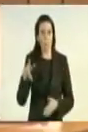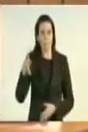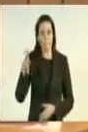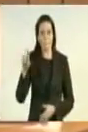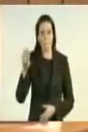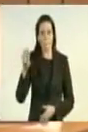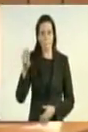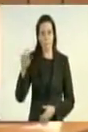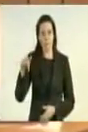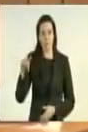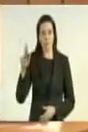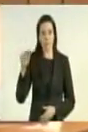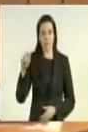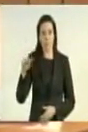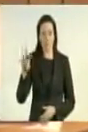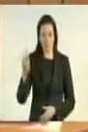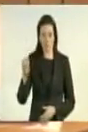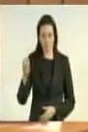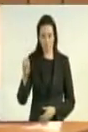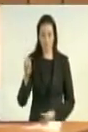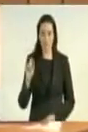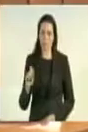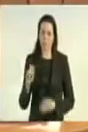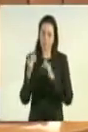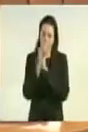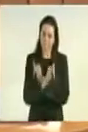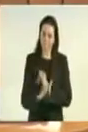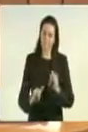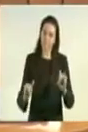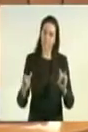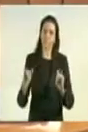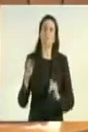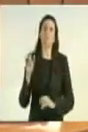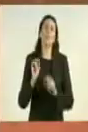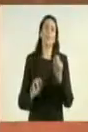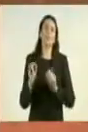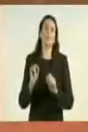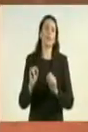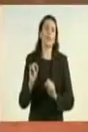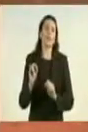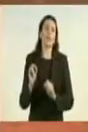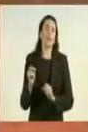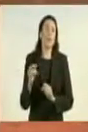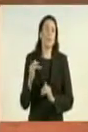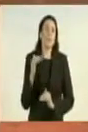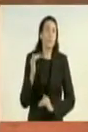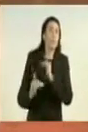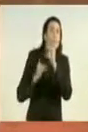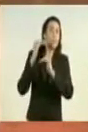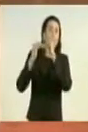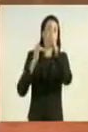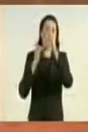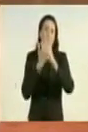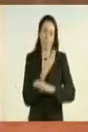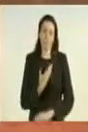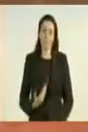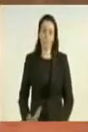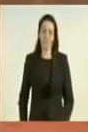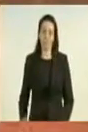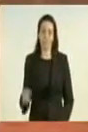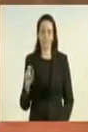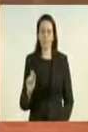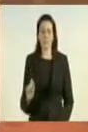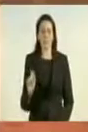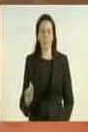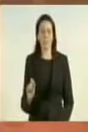coloca justamente uma grande superação do governo, que pegou a secretaria com dívidas de mais de